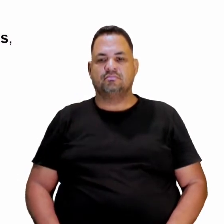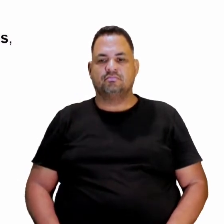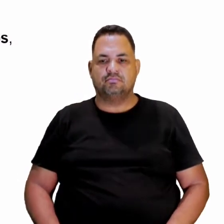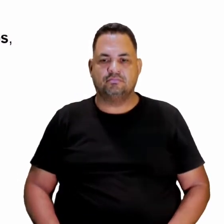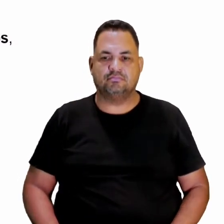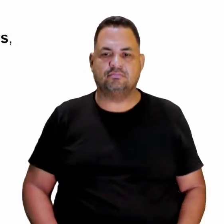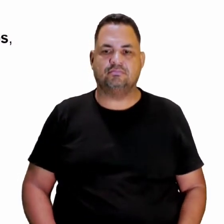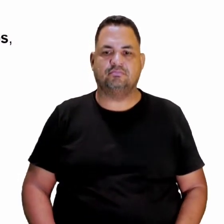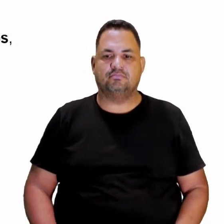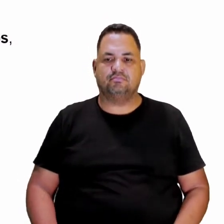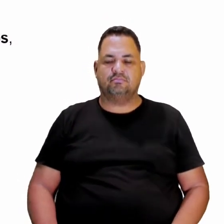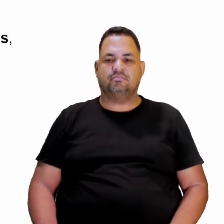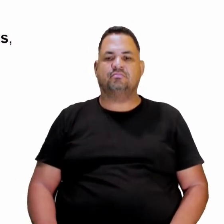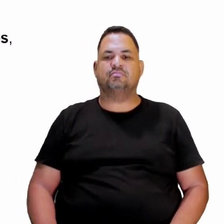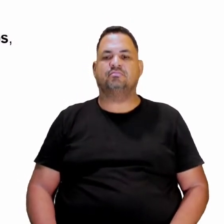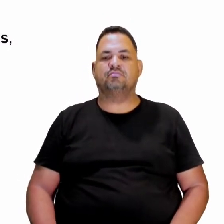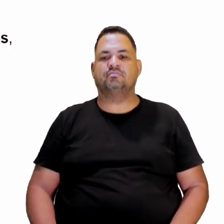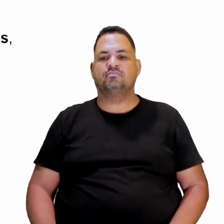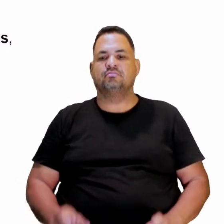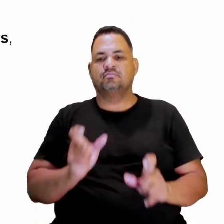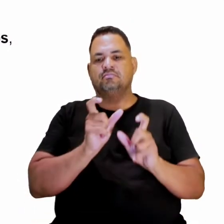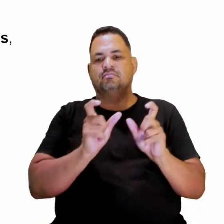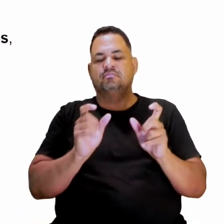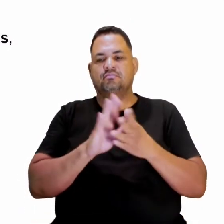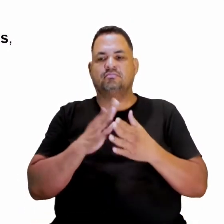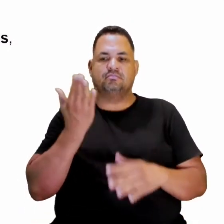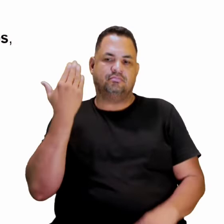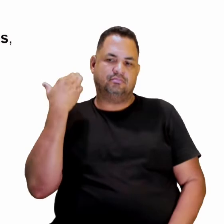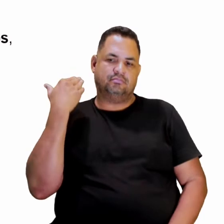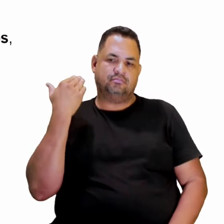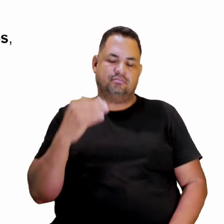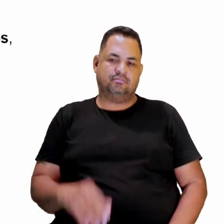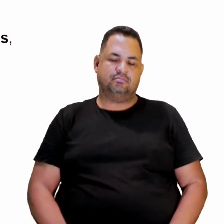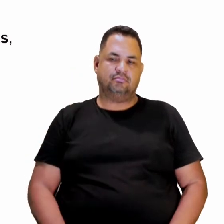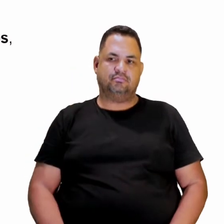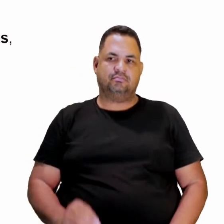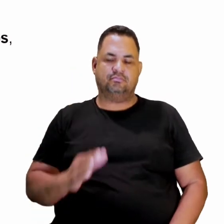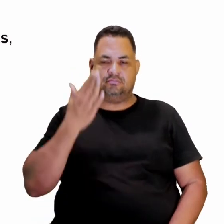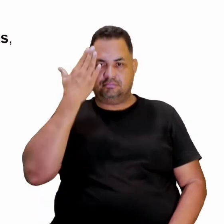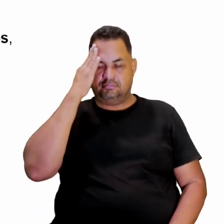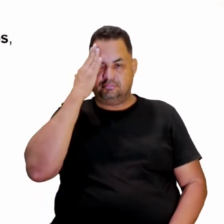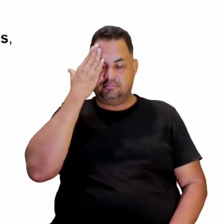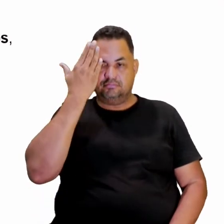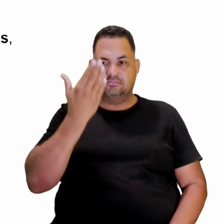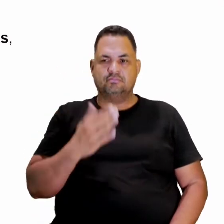nosso ed, que é aquele sufixo do passado. Compreenderam?